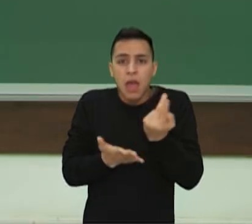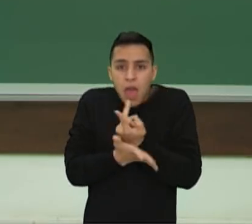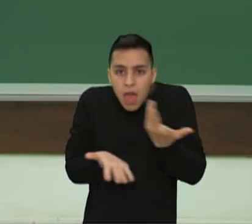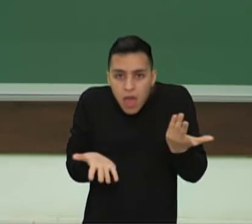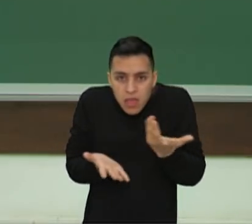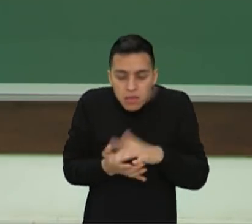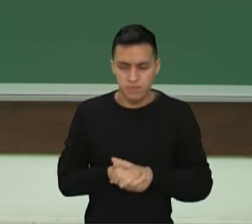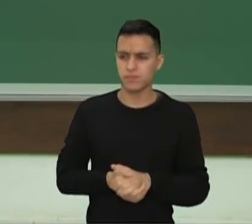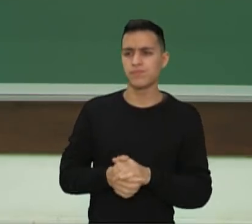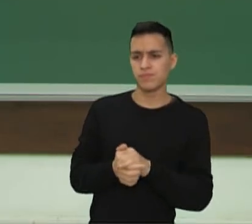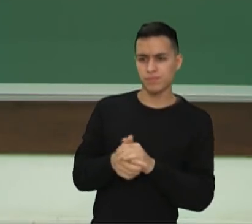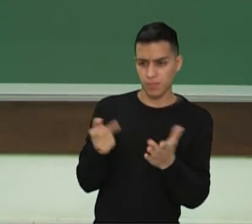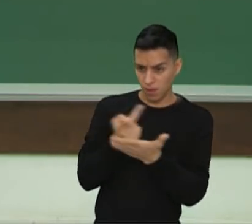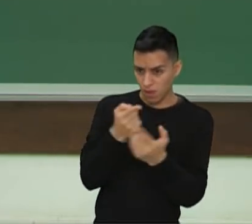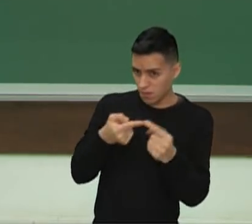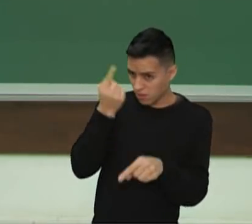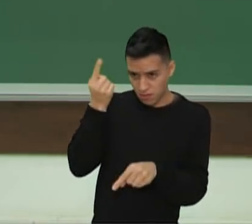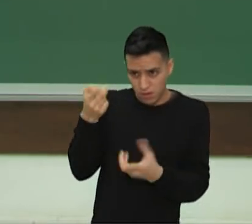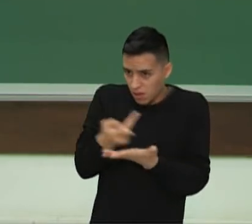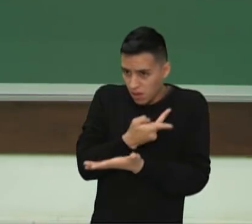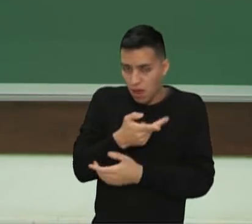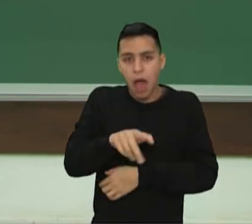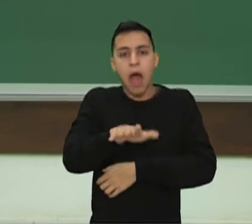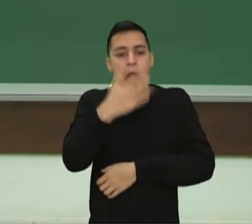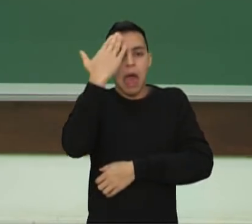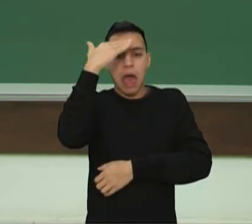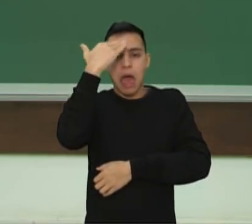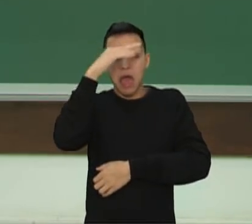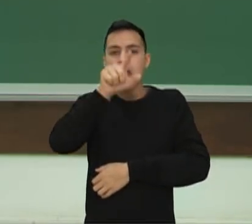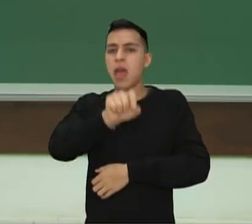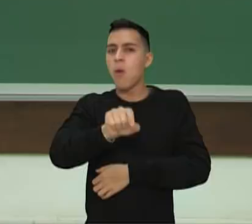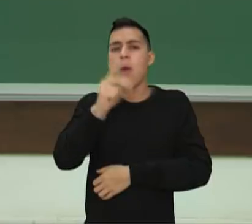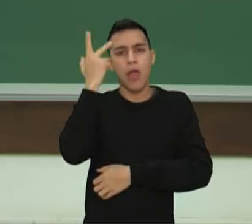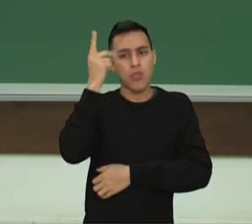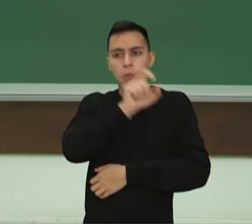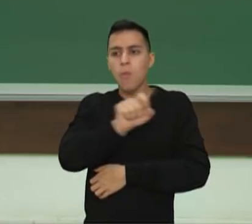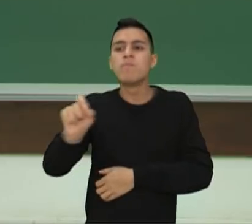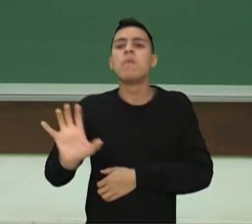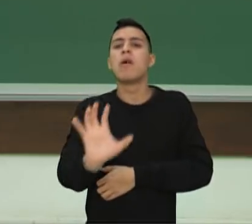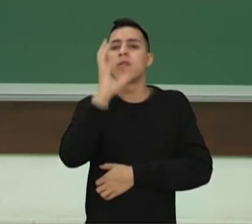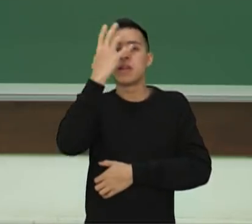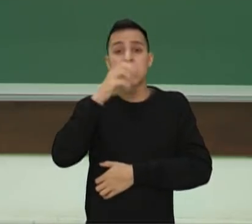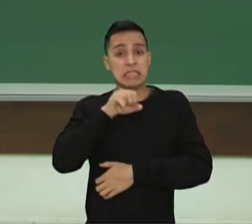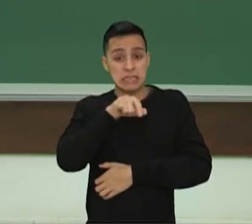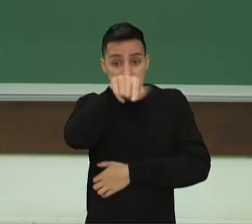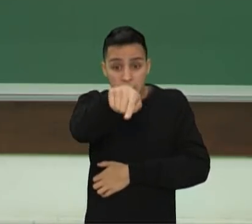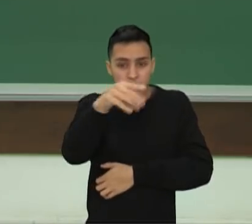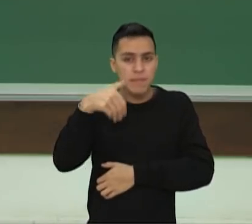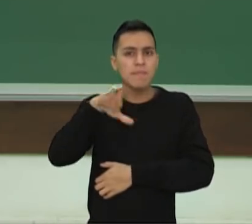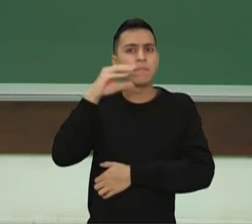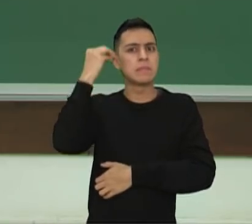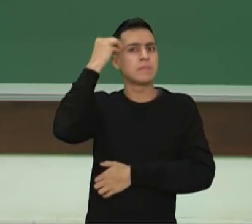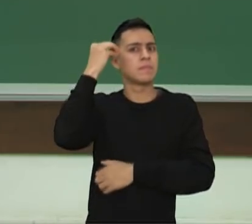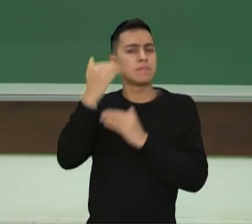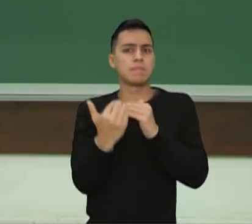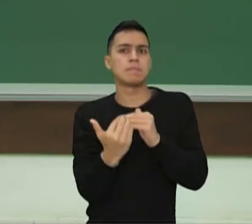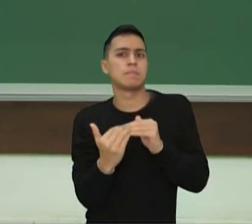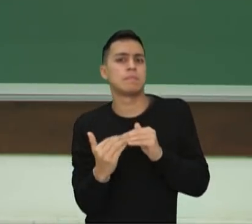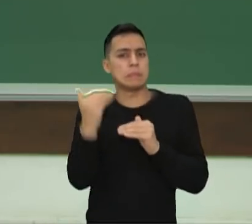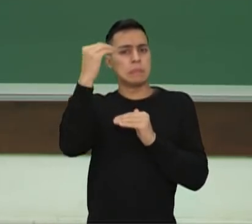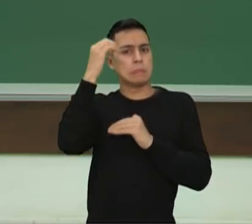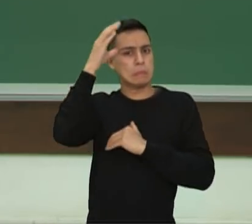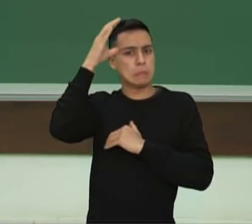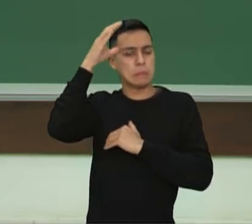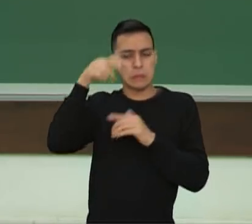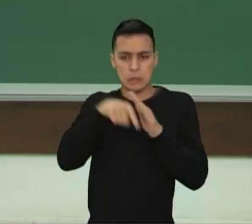Você errou, né? Então isso é bem comum, principalmente quando o seu adversário já tem um nível avançado ali do xadrez.